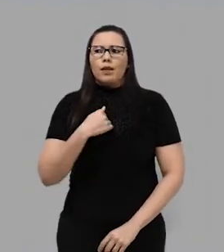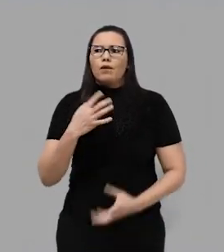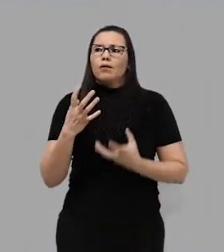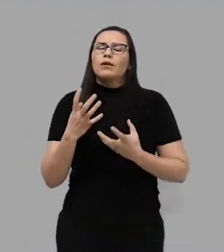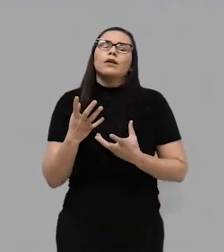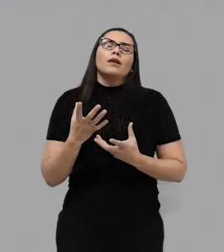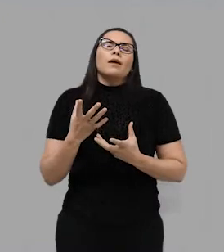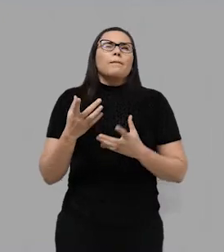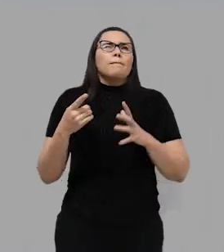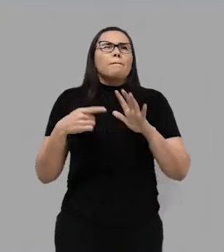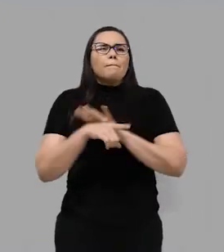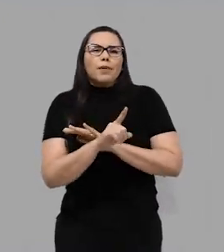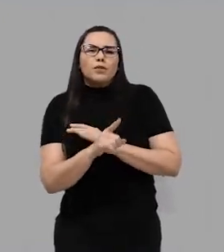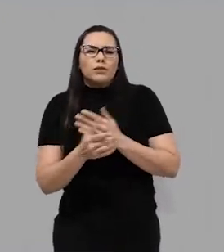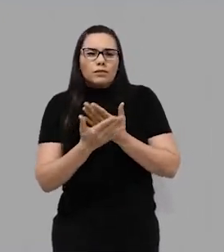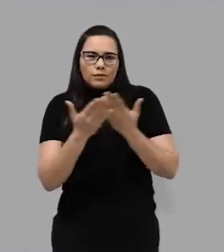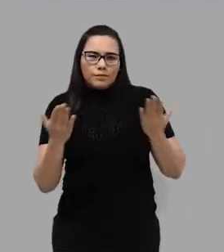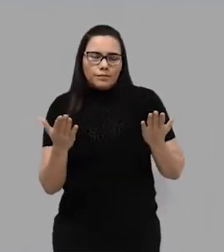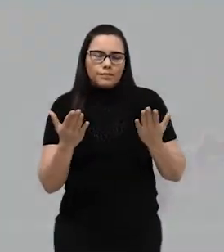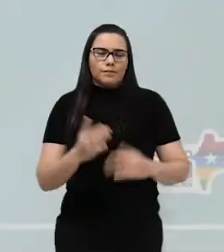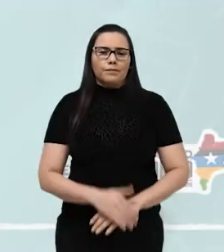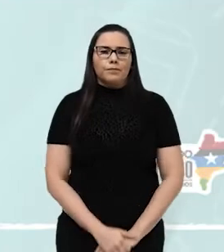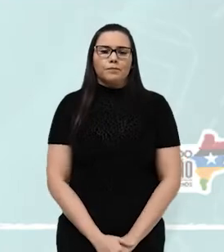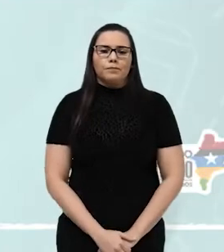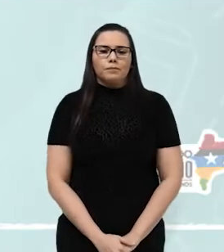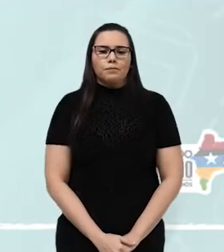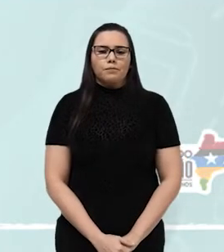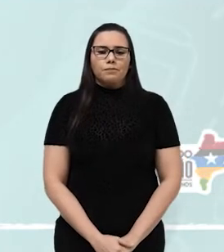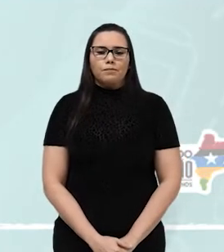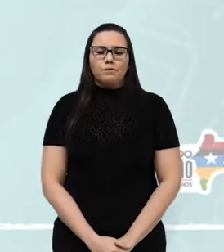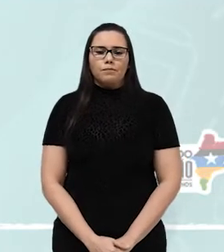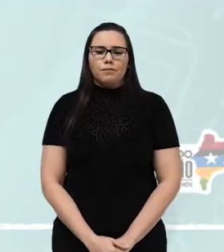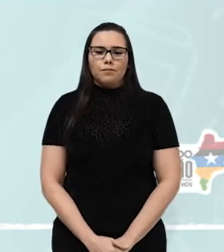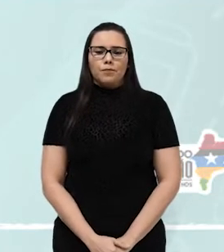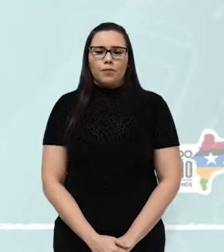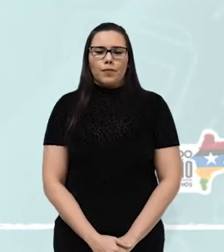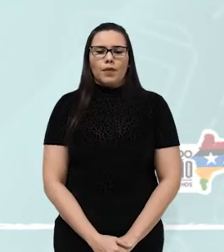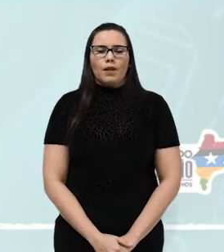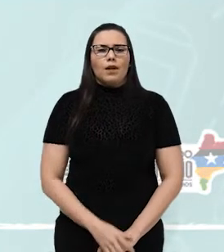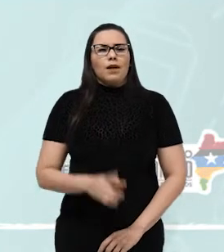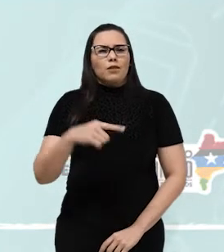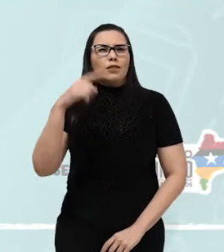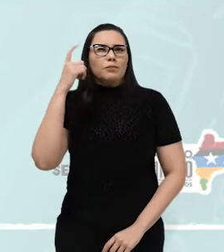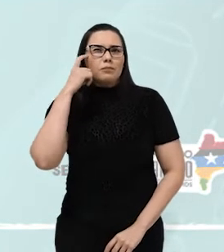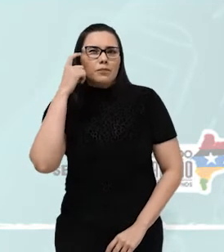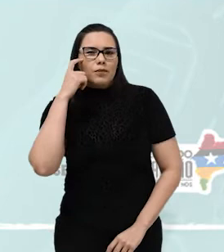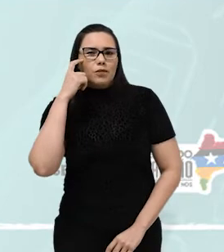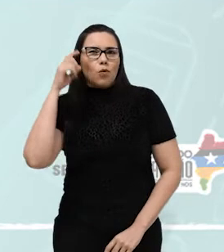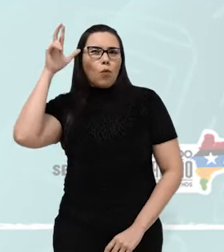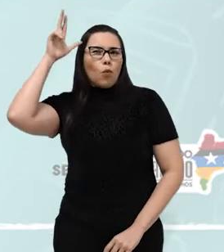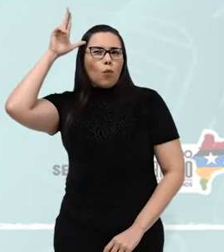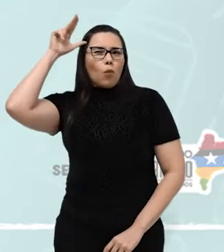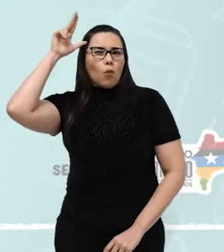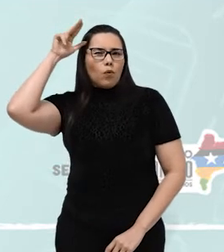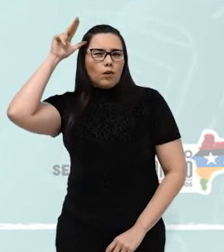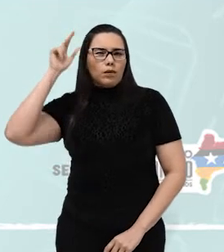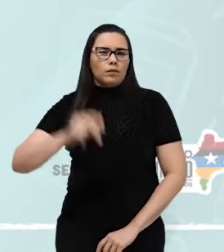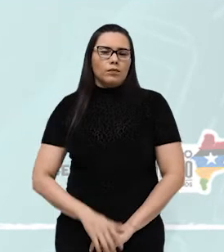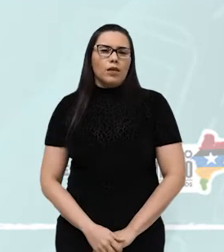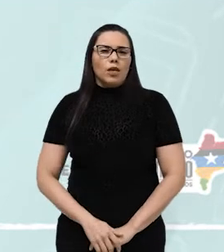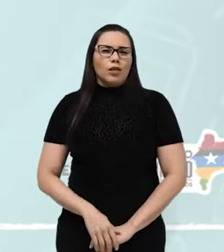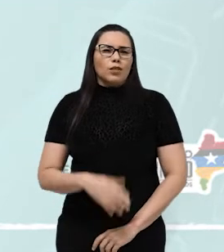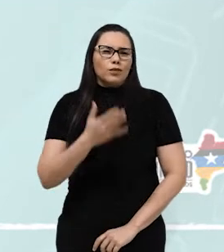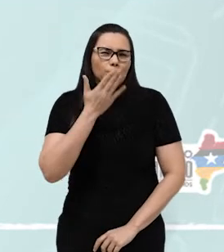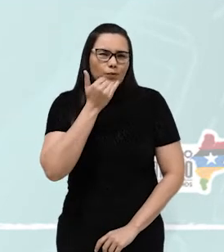uma seguinte pergunta para vocês. Vocês já imaginaram quanto que um coelho, por exemplo, quanto de capim